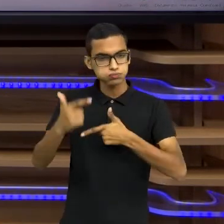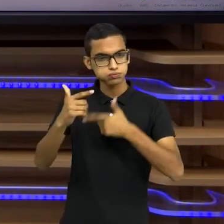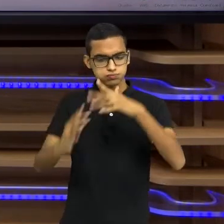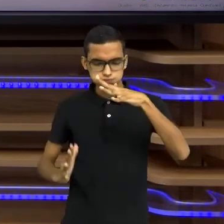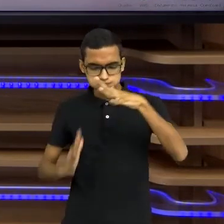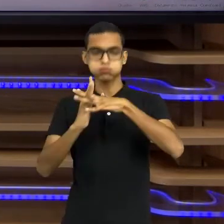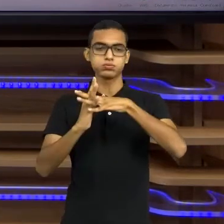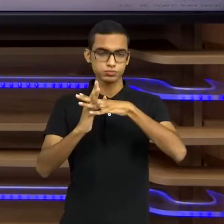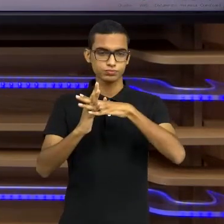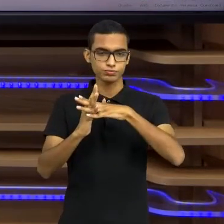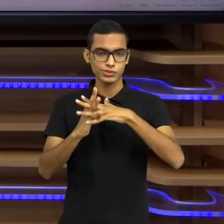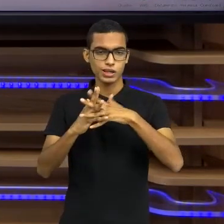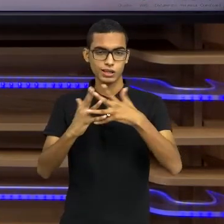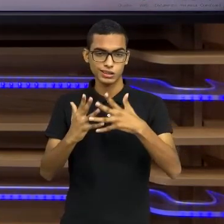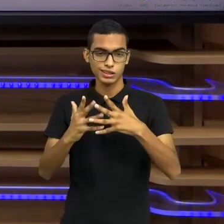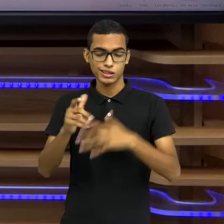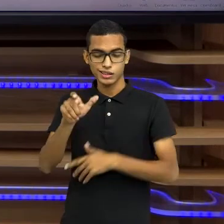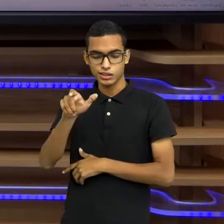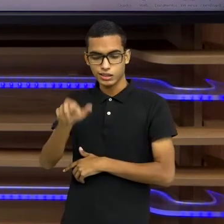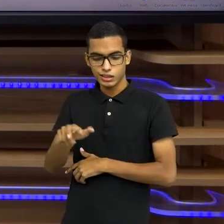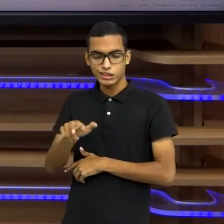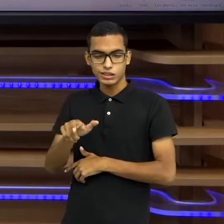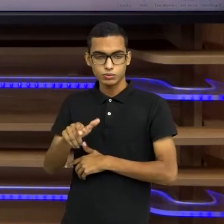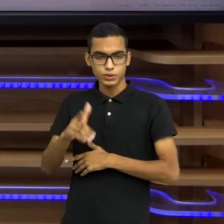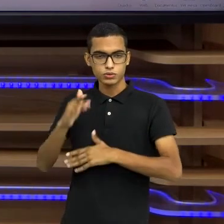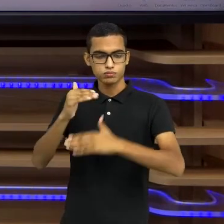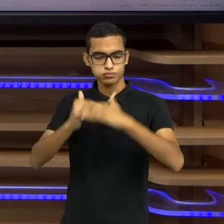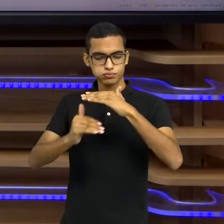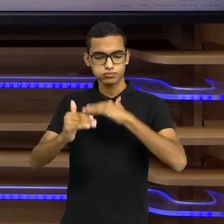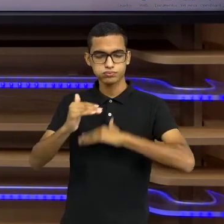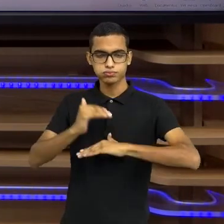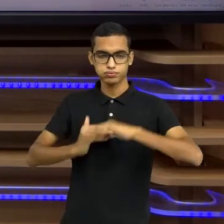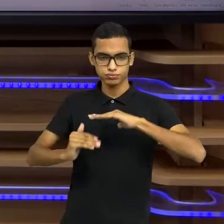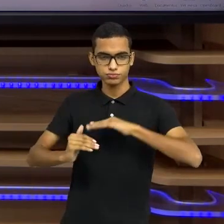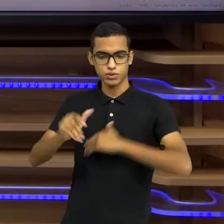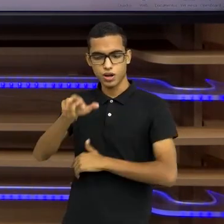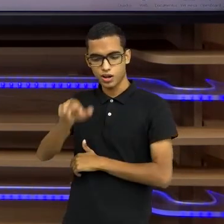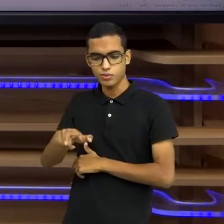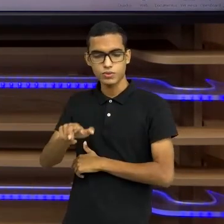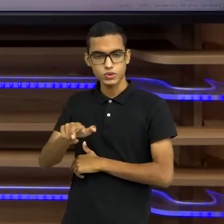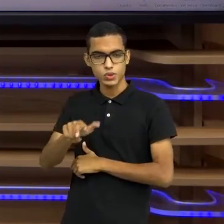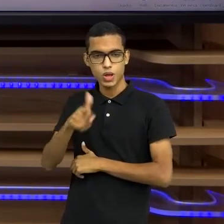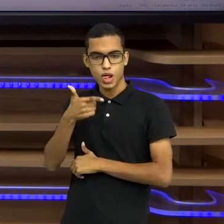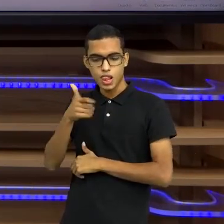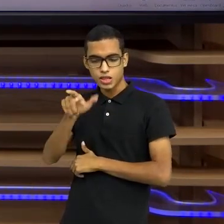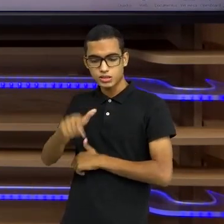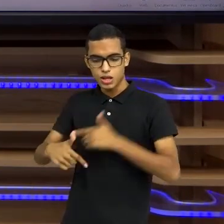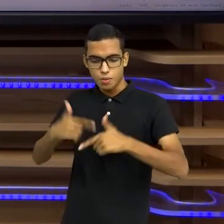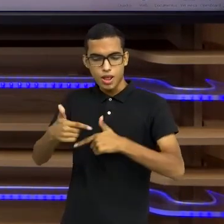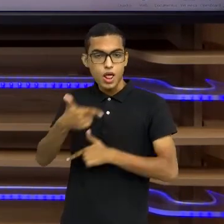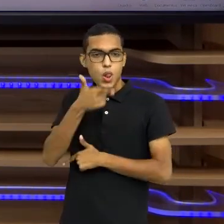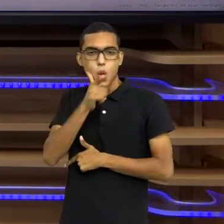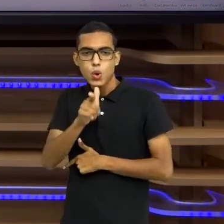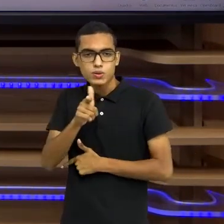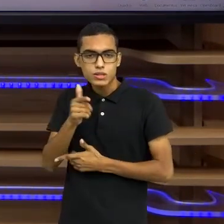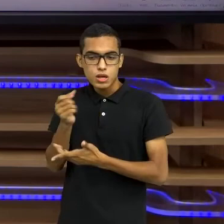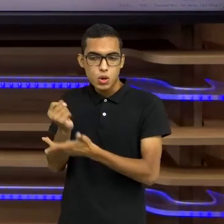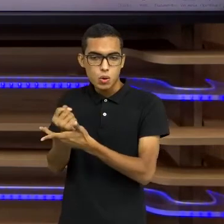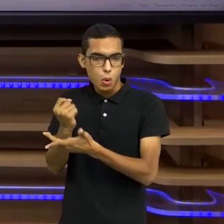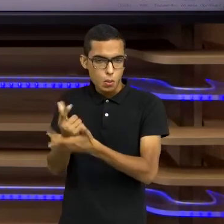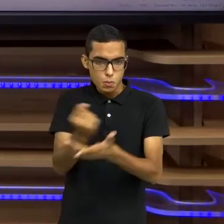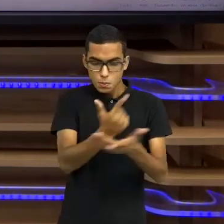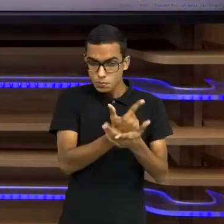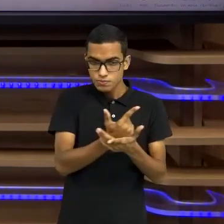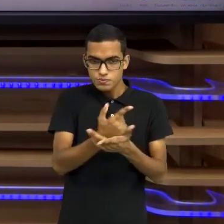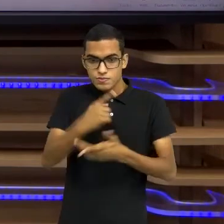aquele empregado, aquele funcionário da indústria, ele não consegue consumir, então eu vou ter muitos produtos que